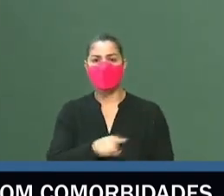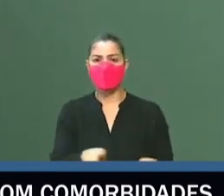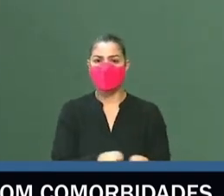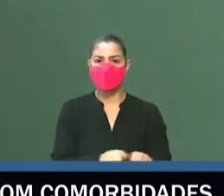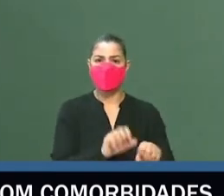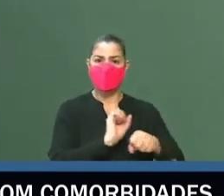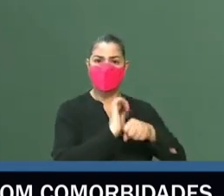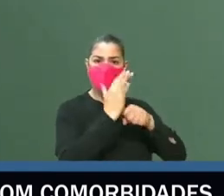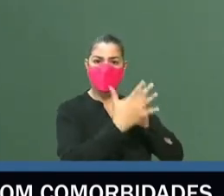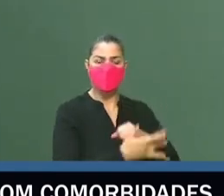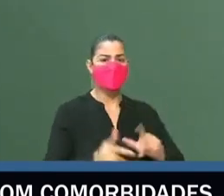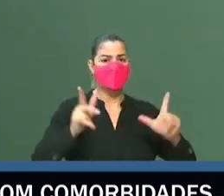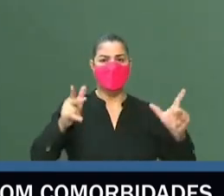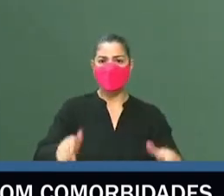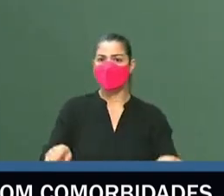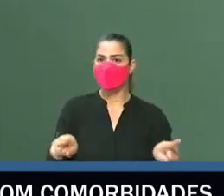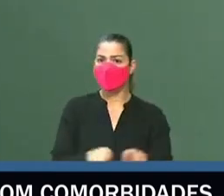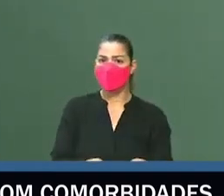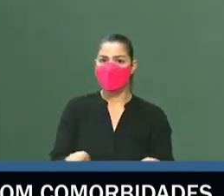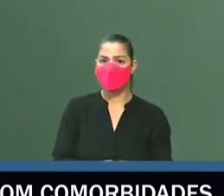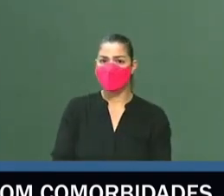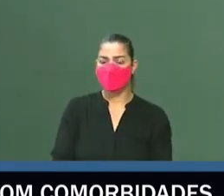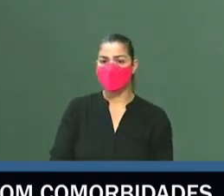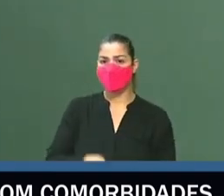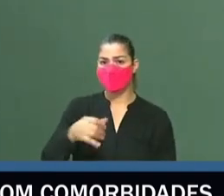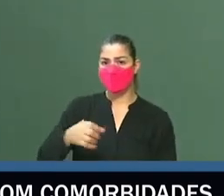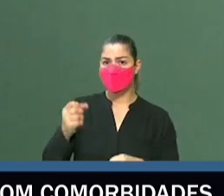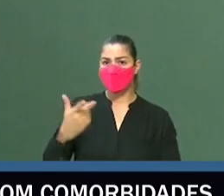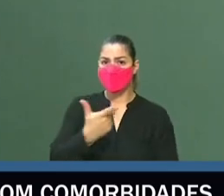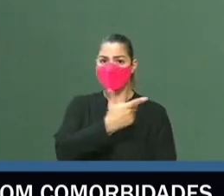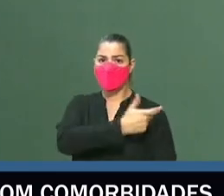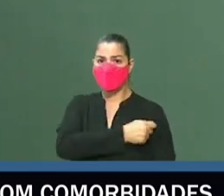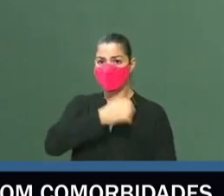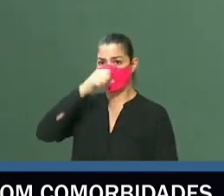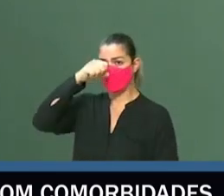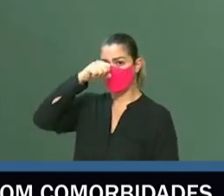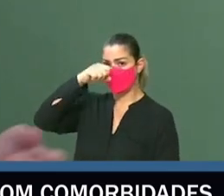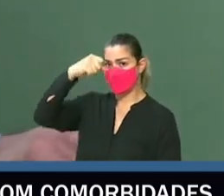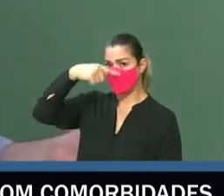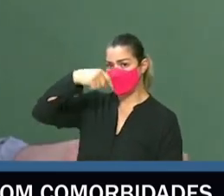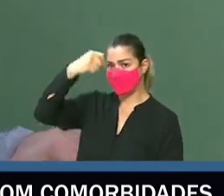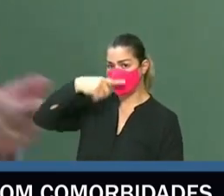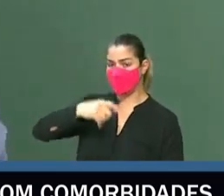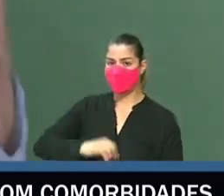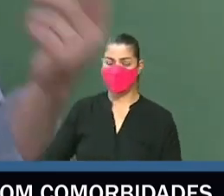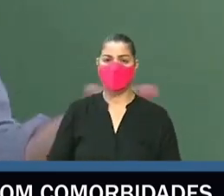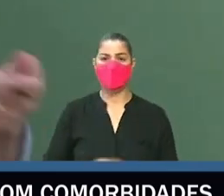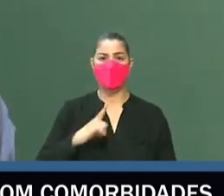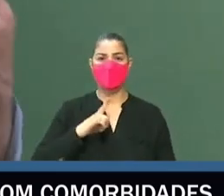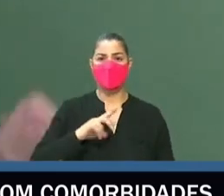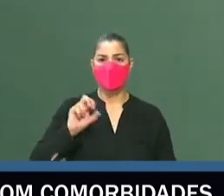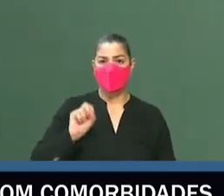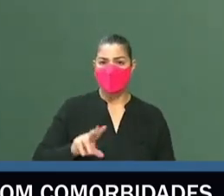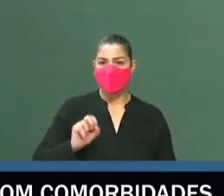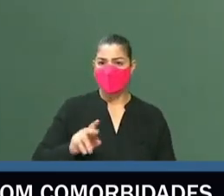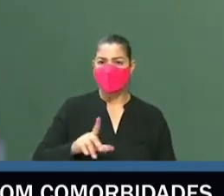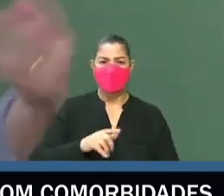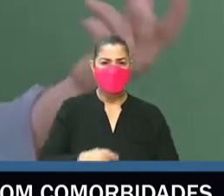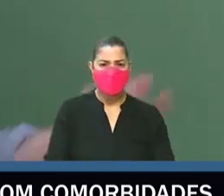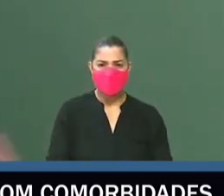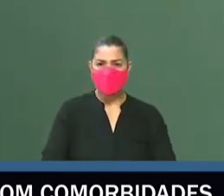da influenza a vacina da influenza é reformulada a cada ano com os vírus mais